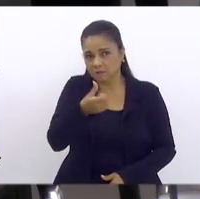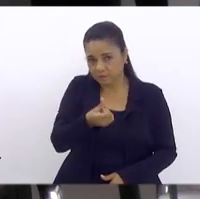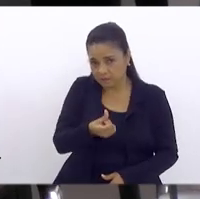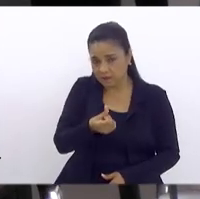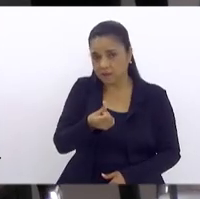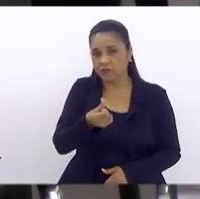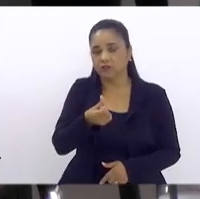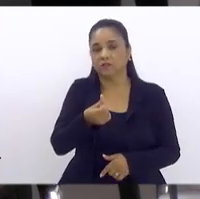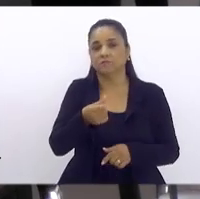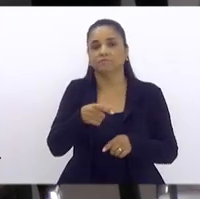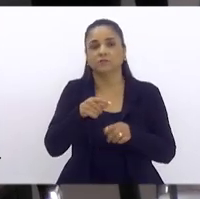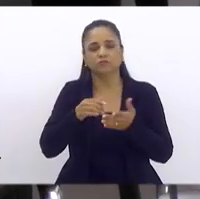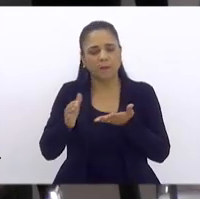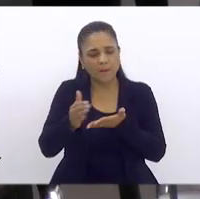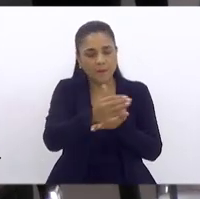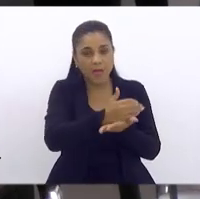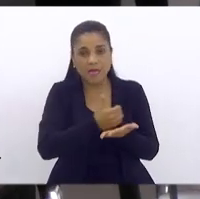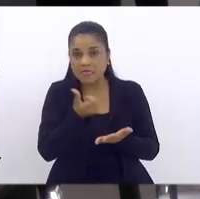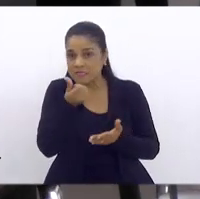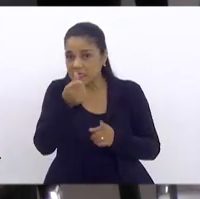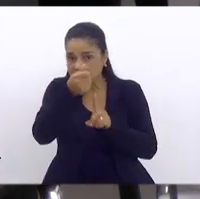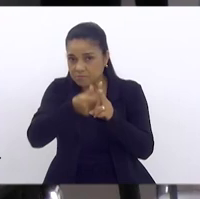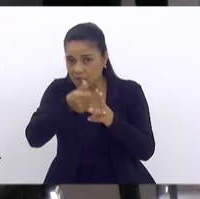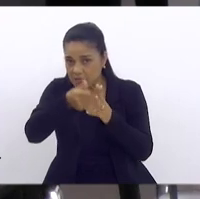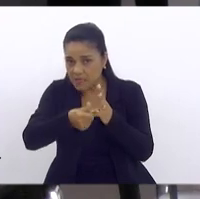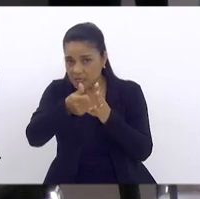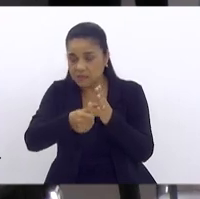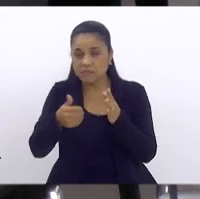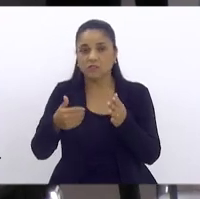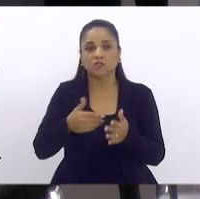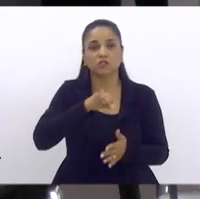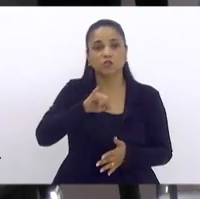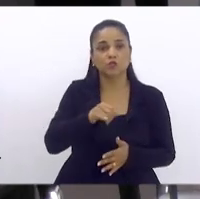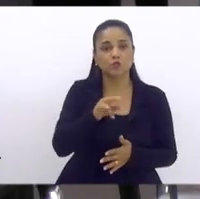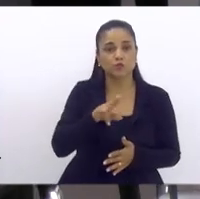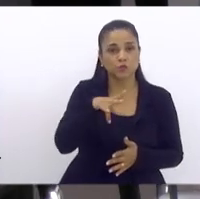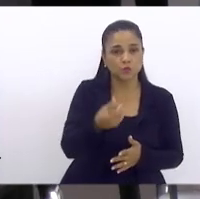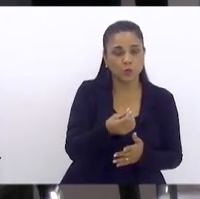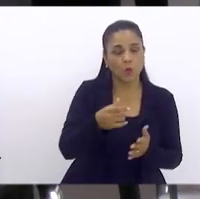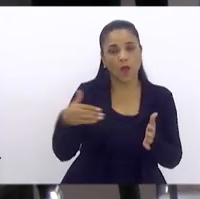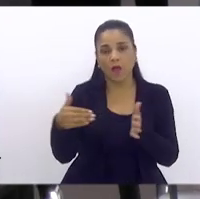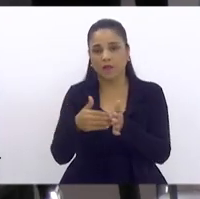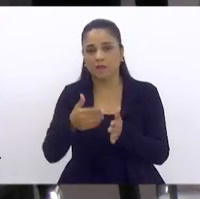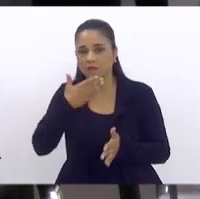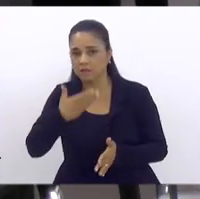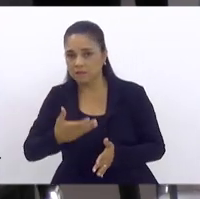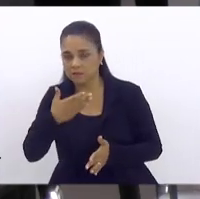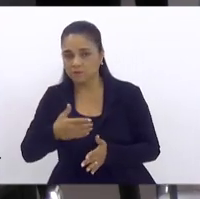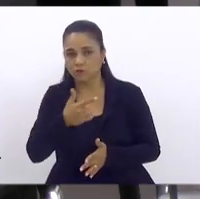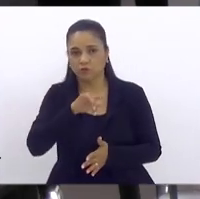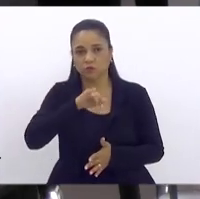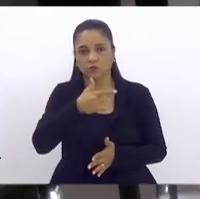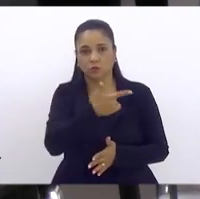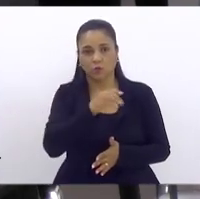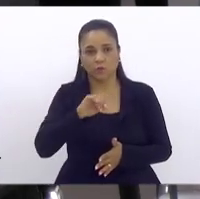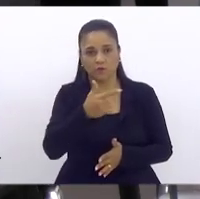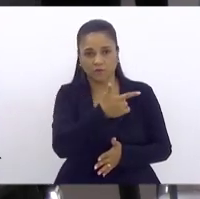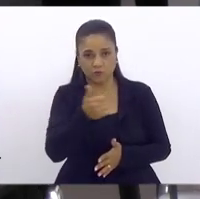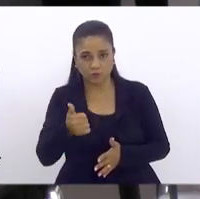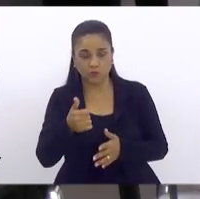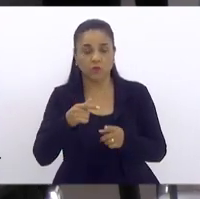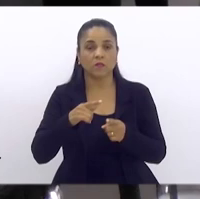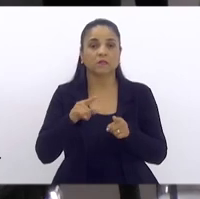durante 6 meses, de junho a dezembro de 2021, as menções a 79 deputadas federais e a